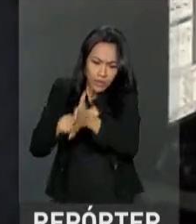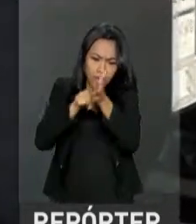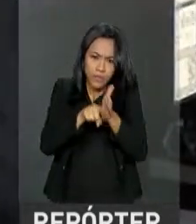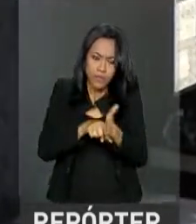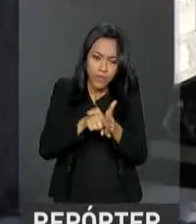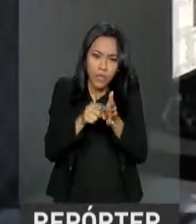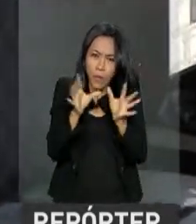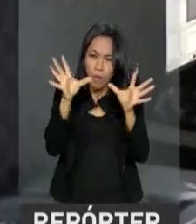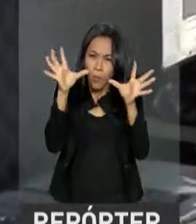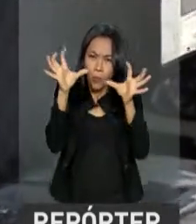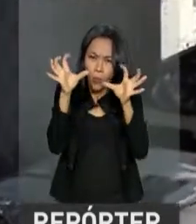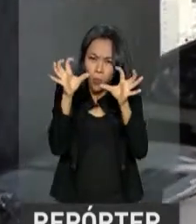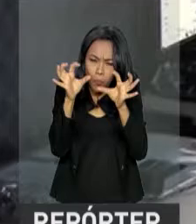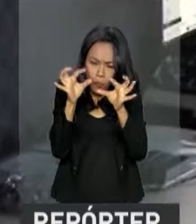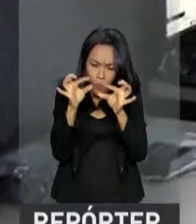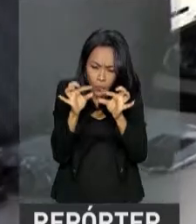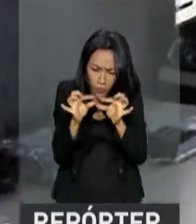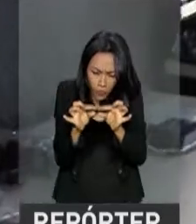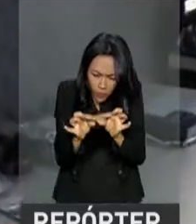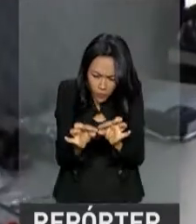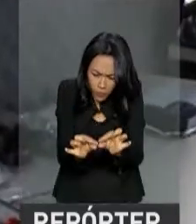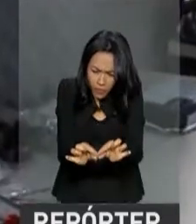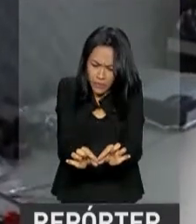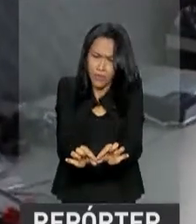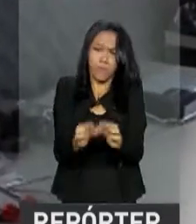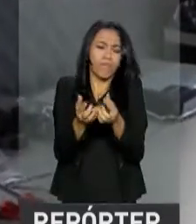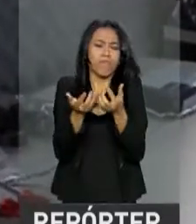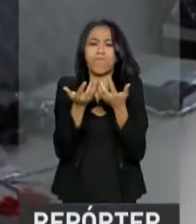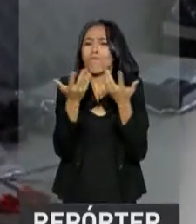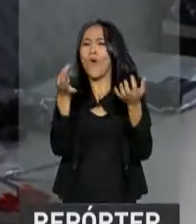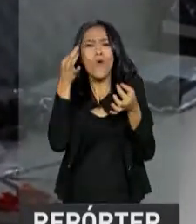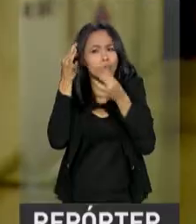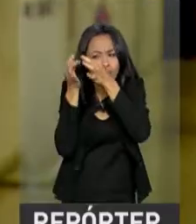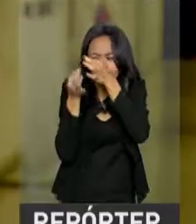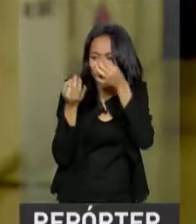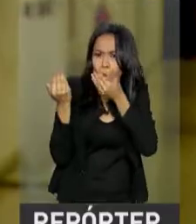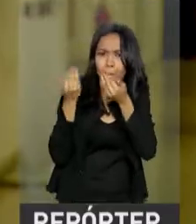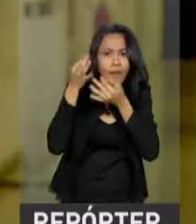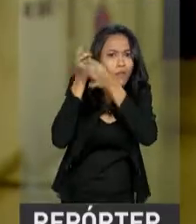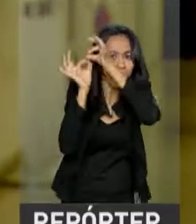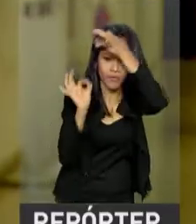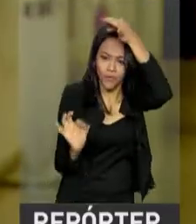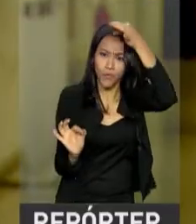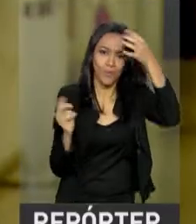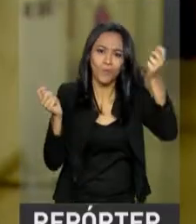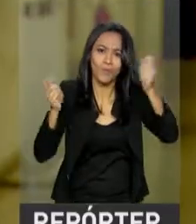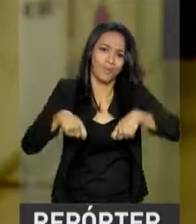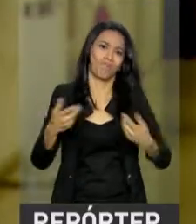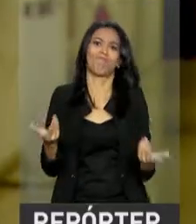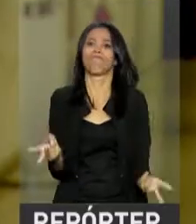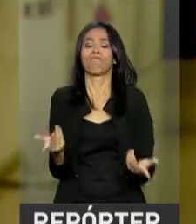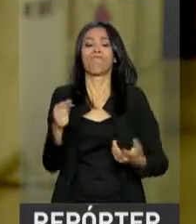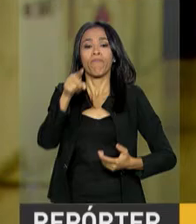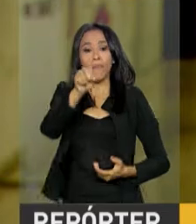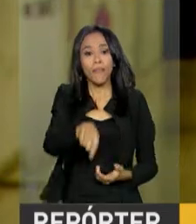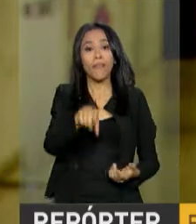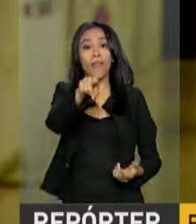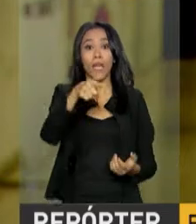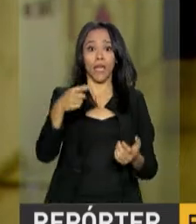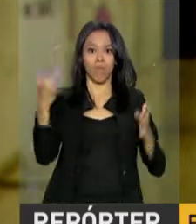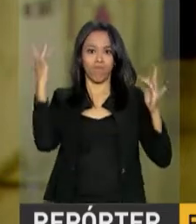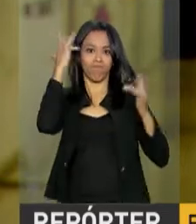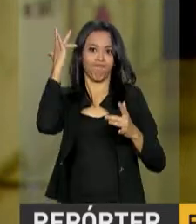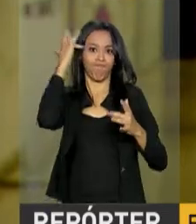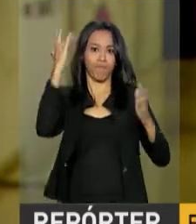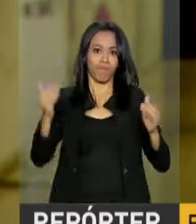vezes menores do que a espessura de um simples fio de cabelo considerado um dos principais e promissores avanços